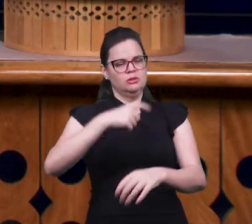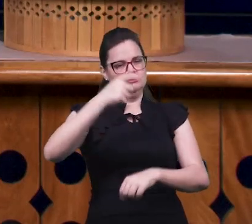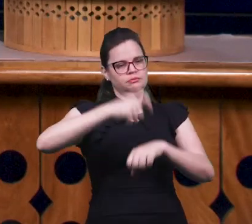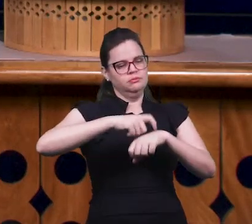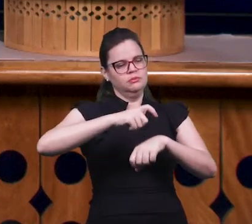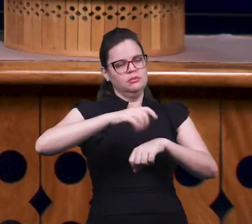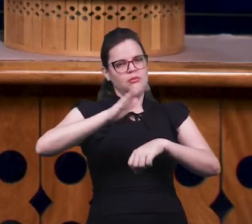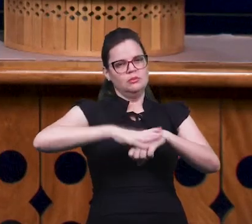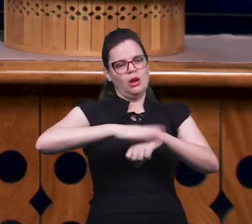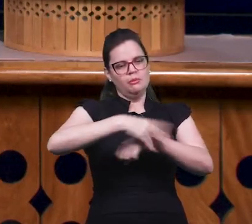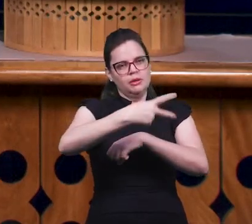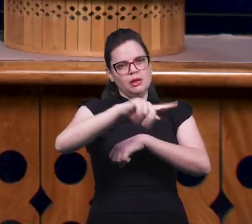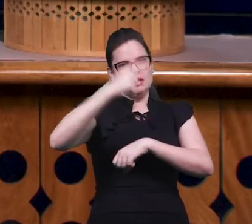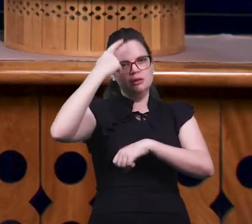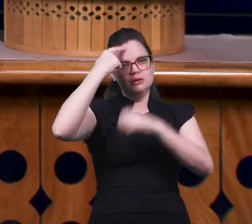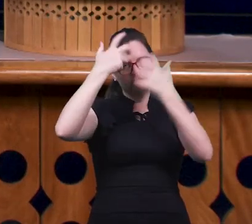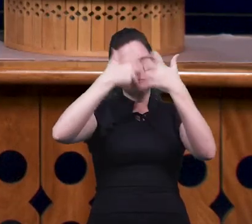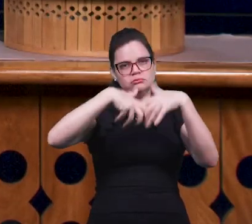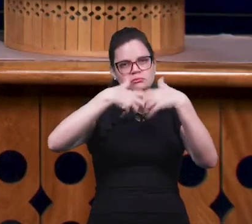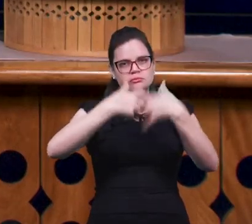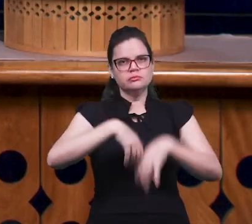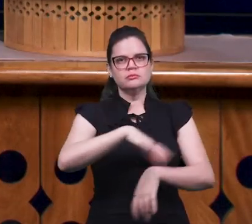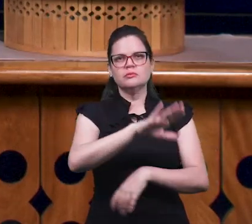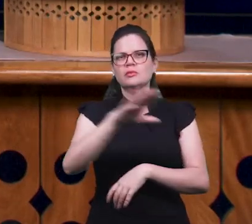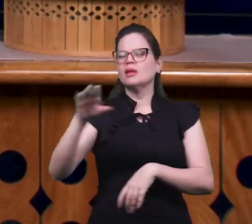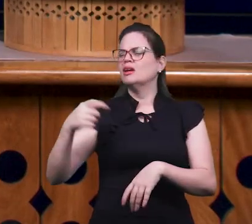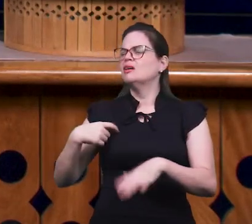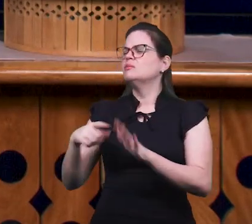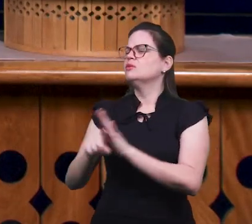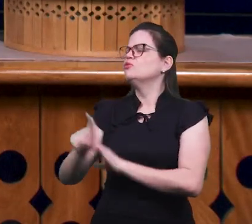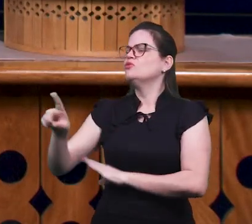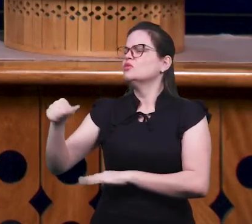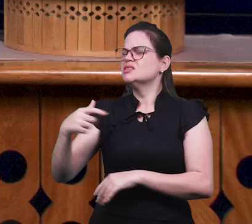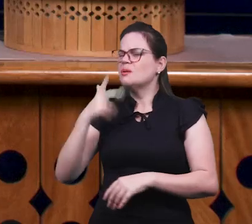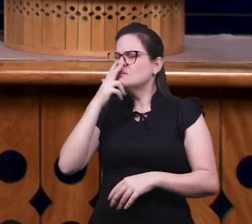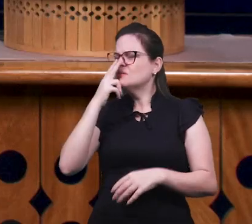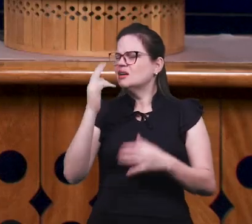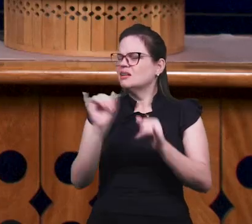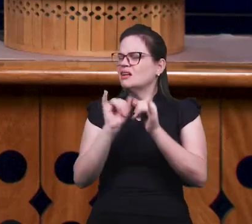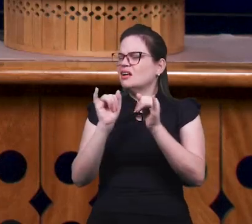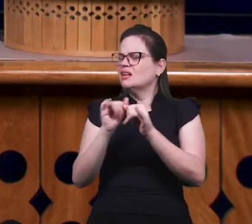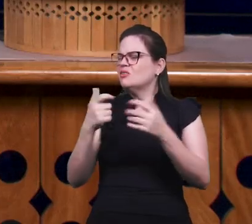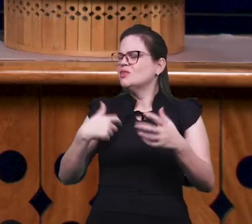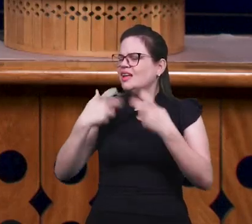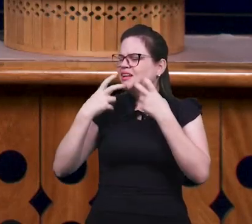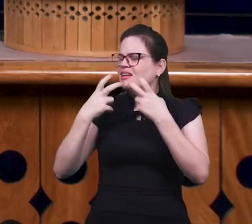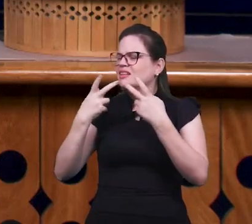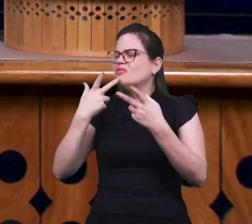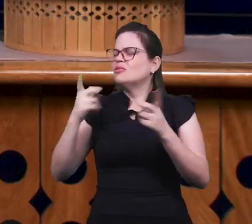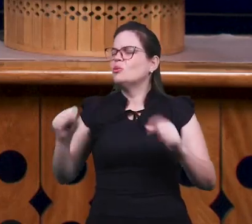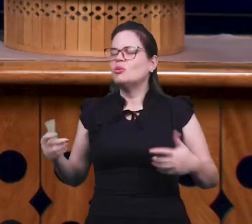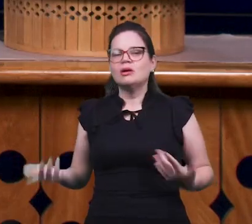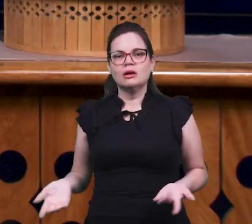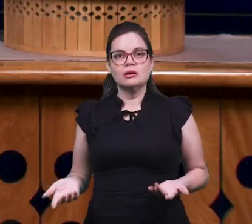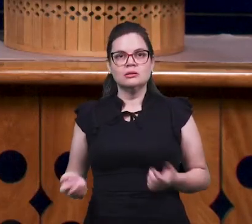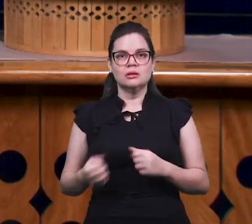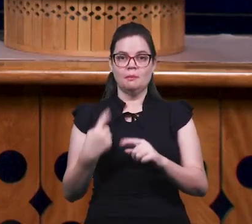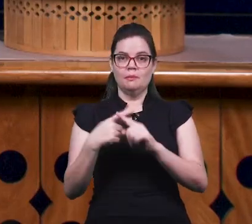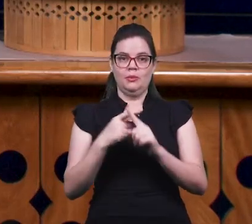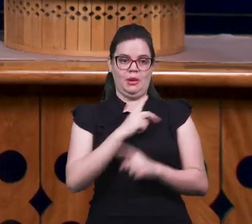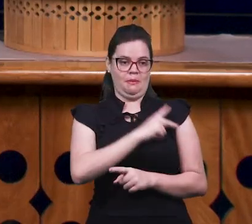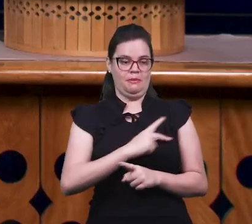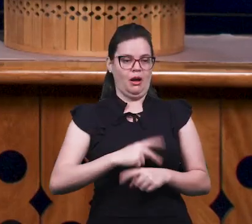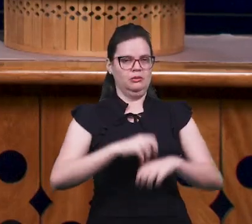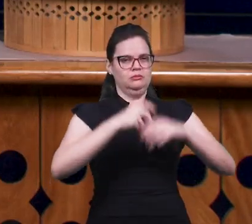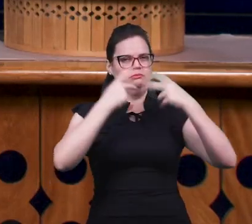eles queriam até falar com Paulo, esse parolento está falando de quê? Então, quando Paulo chegou ali e começou a falar sobre